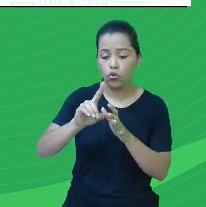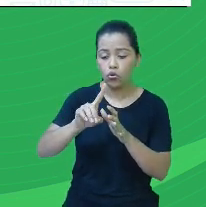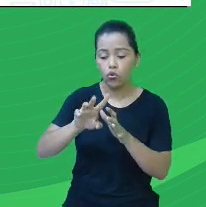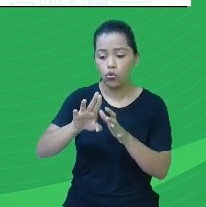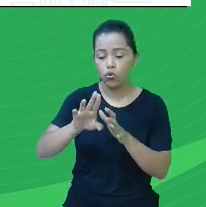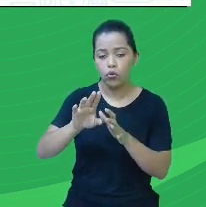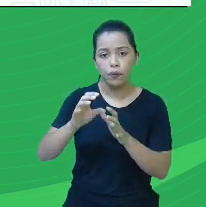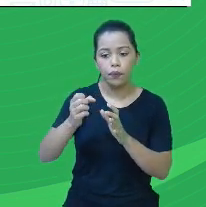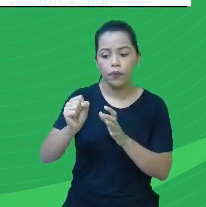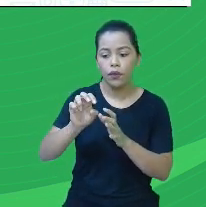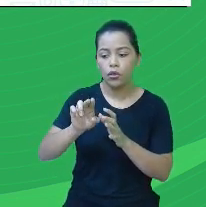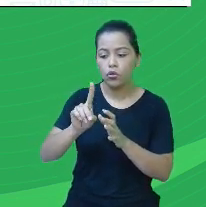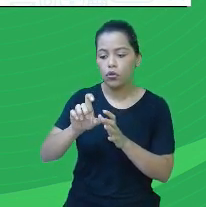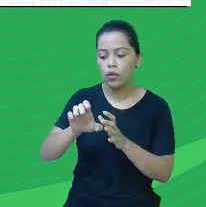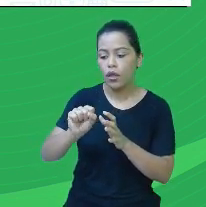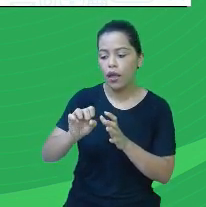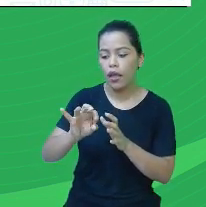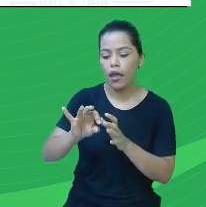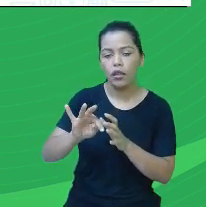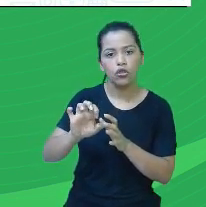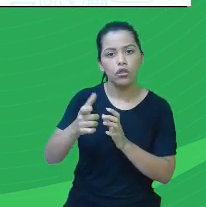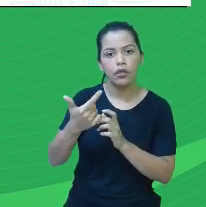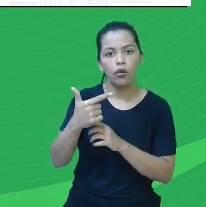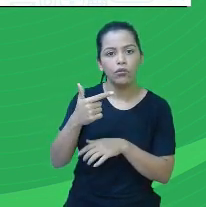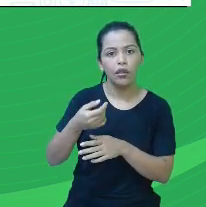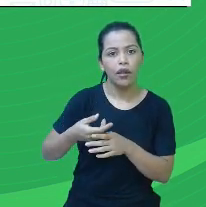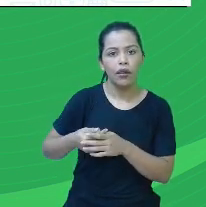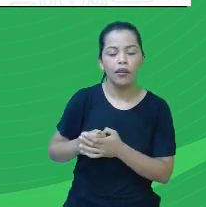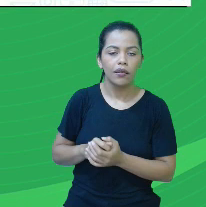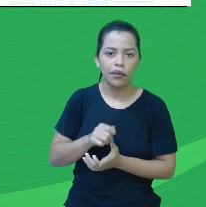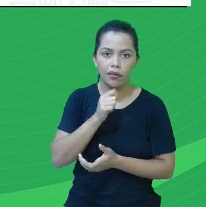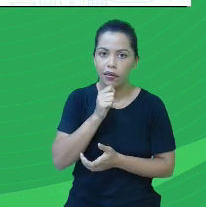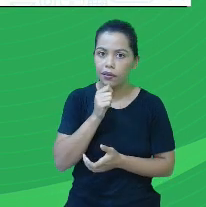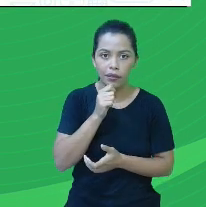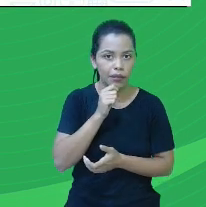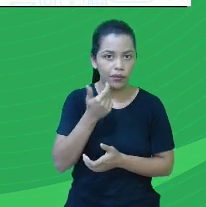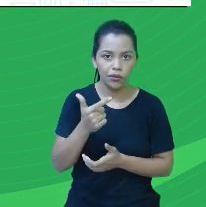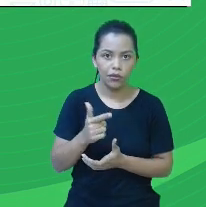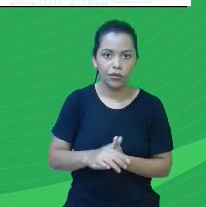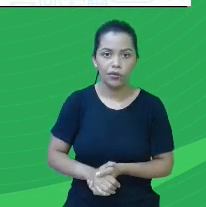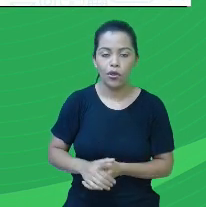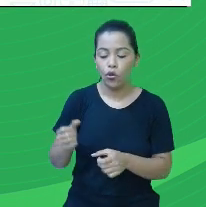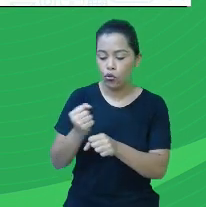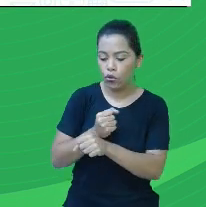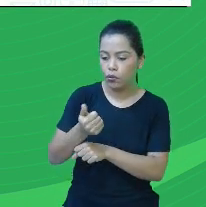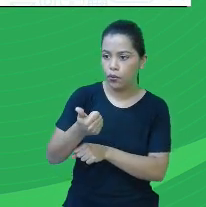ela está dividida entre a região centro e a região sul. Isso foi em